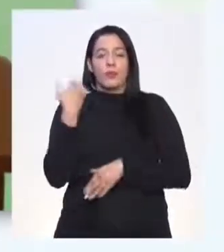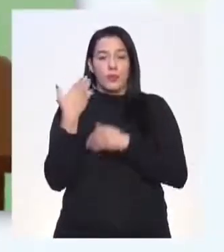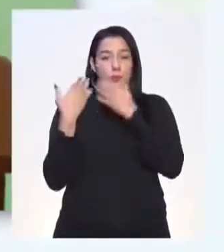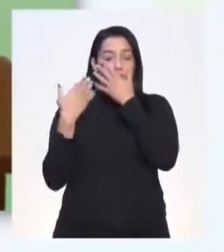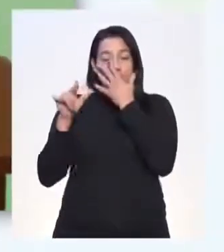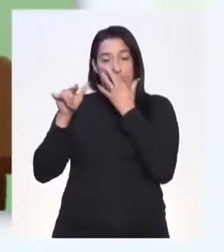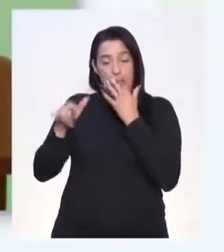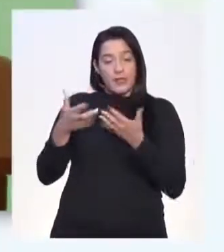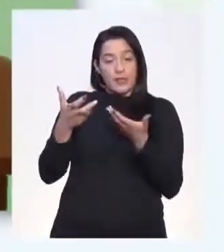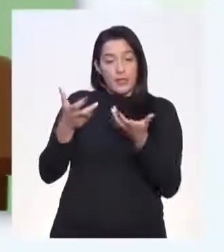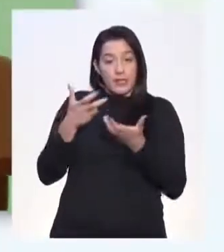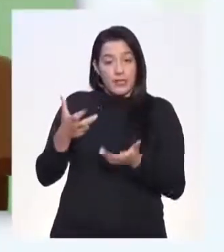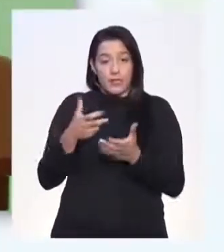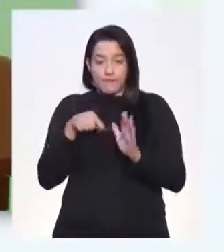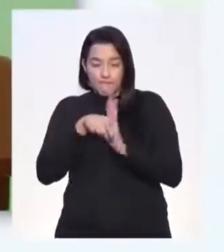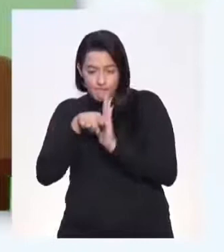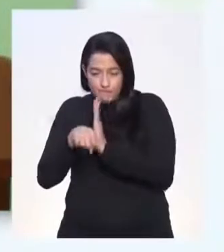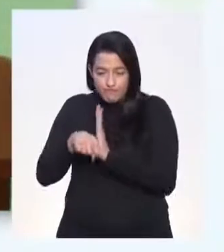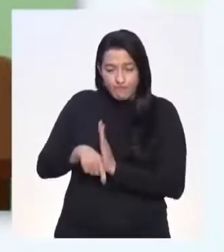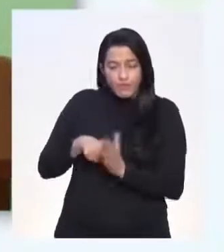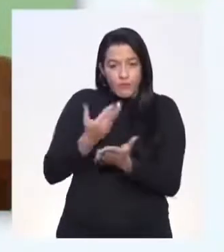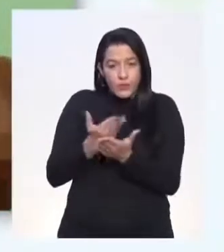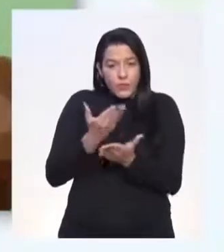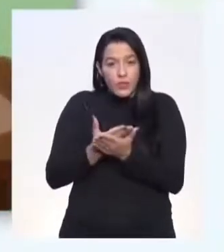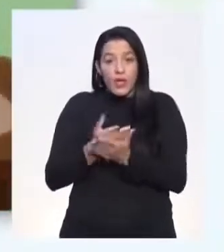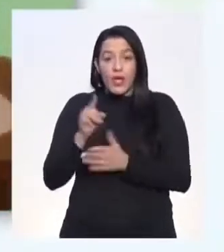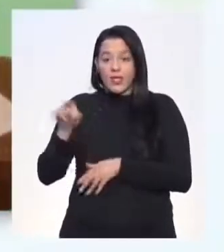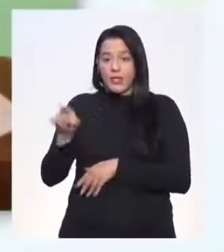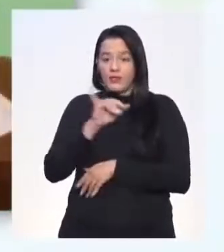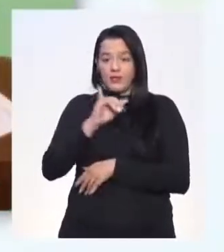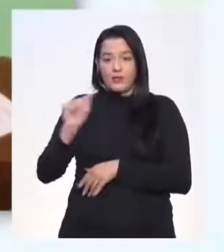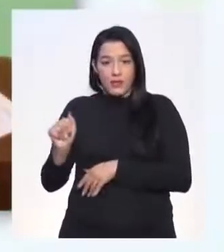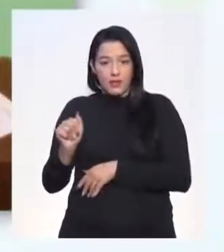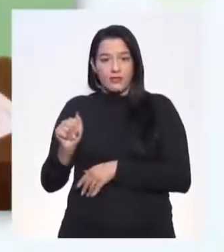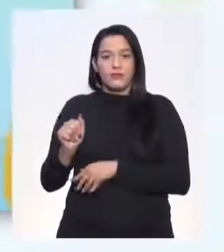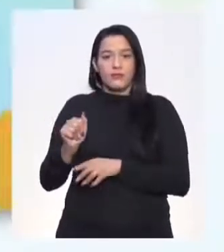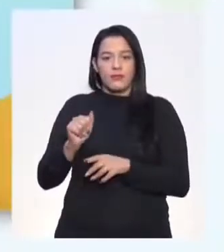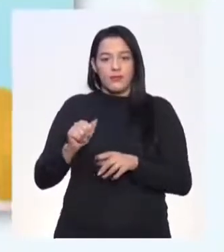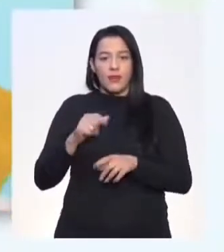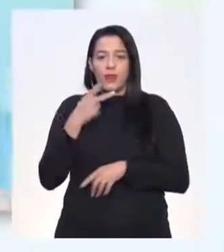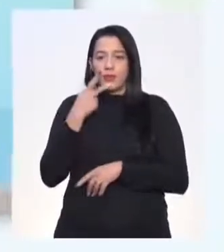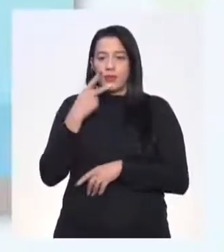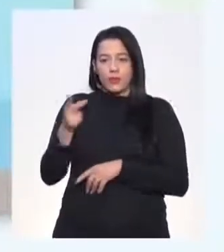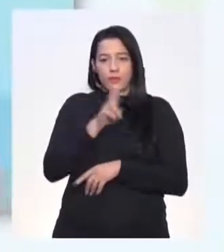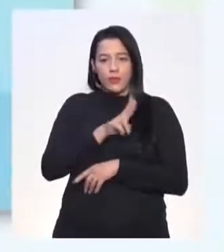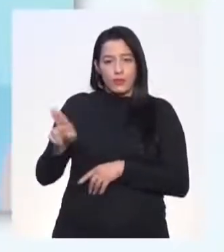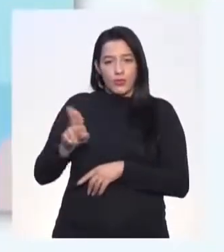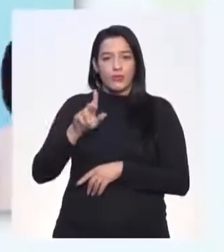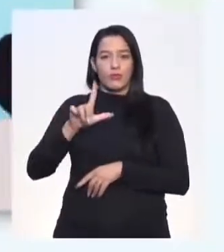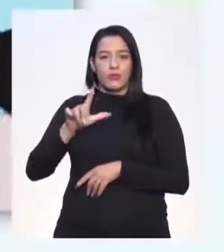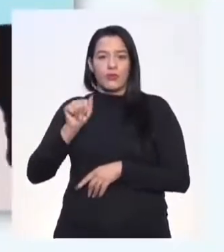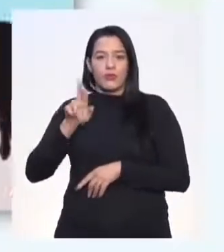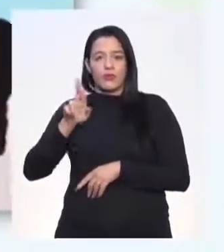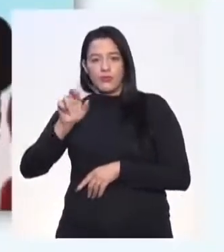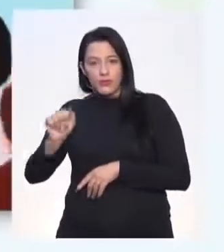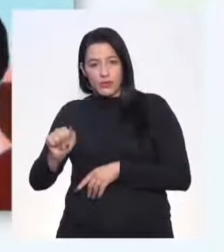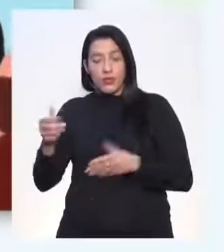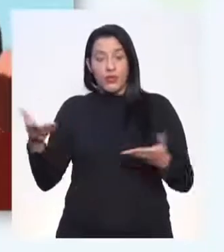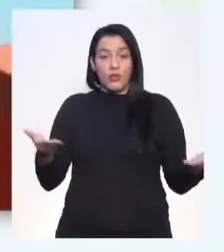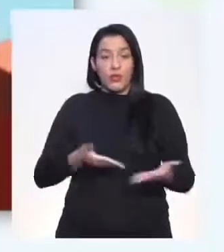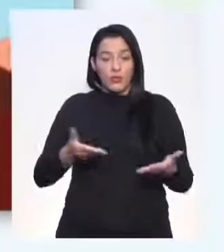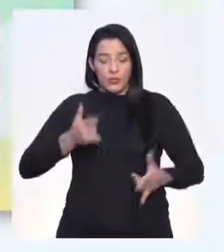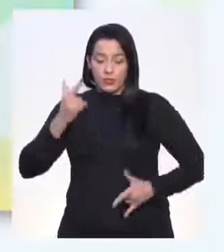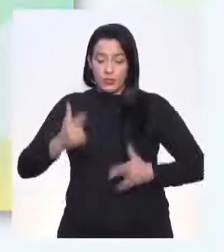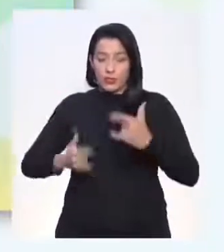aperfeiçoar o sistema hospitalar, Jackson desenvolveu a inteligência artificial e batizou com o nome da filha. Hoje, o